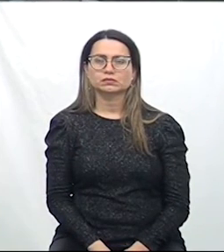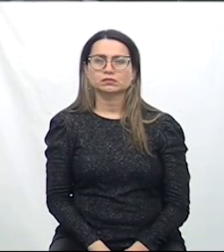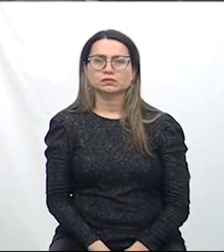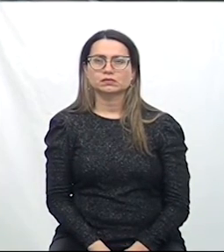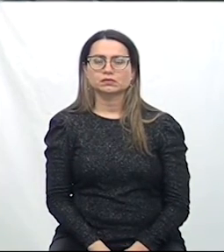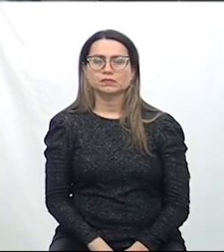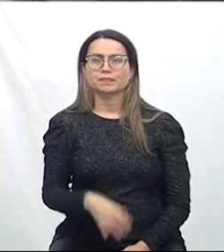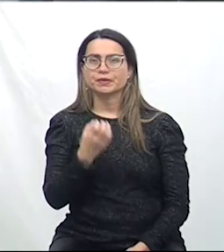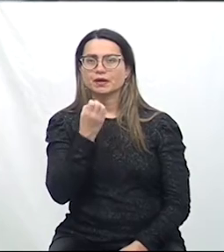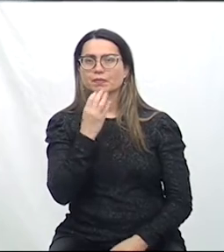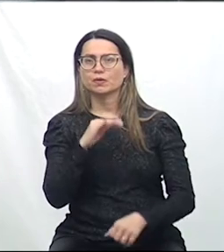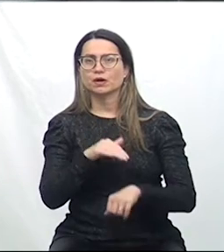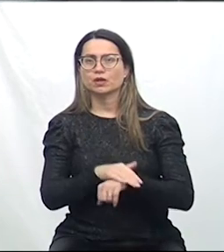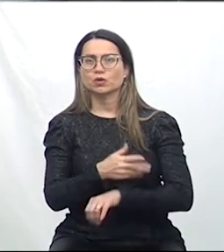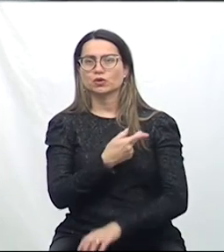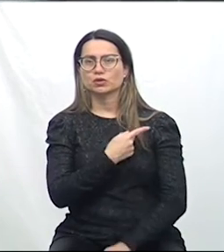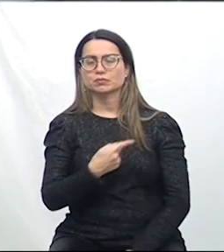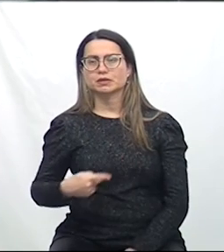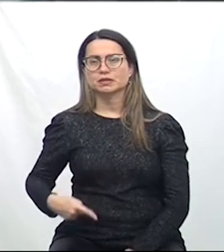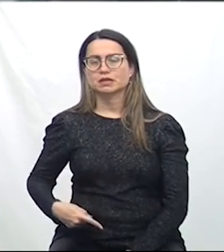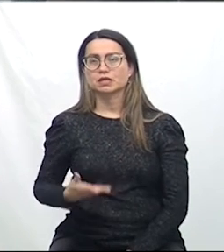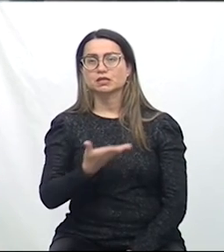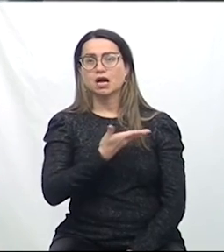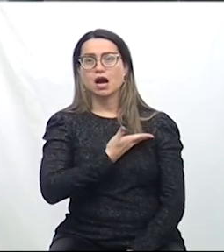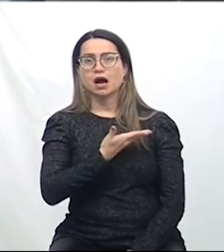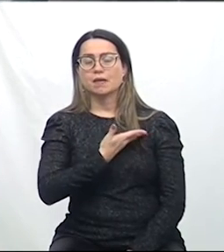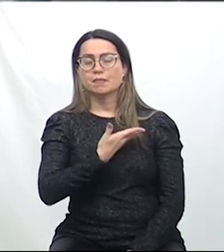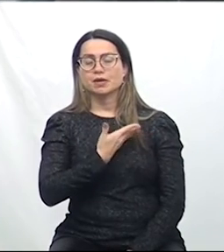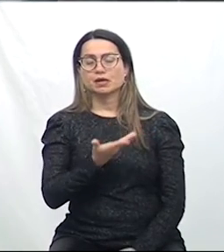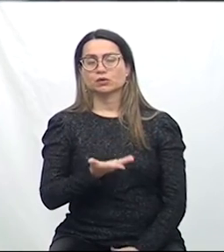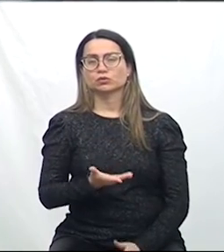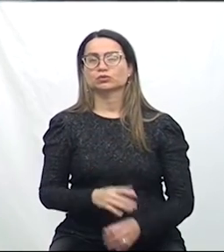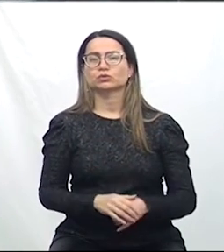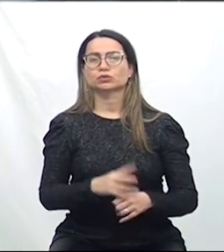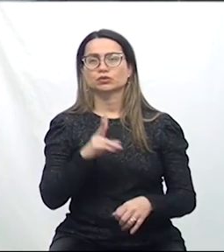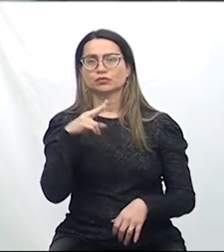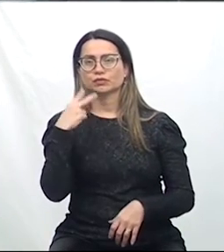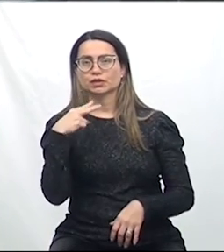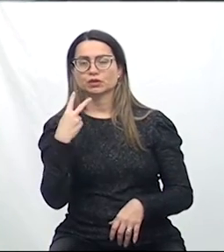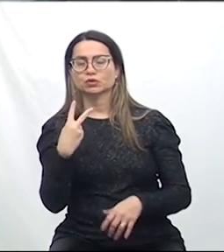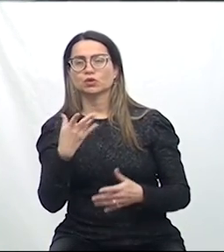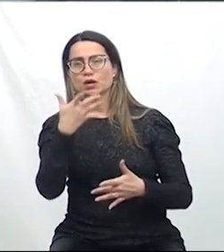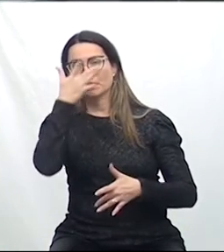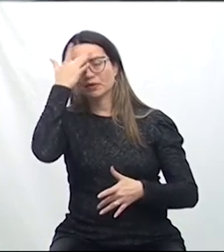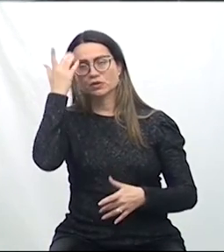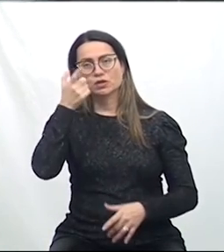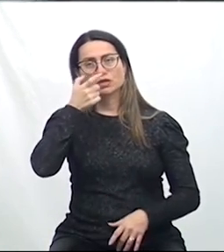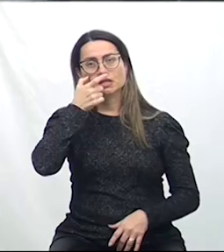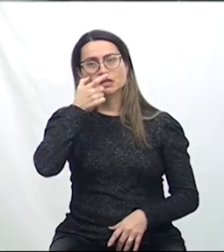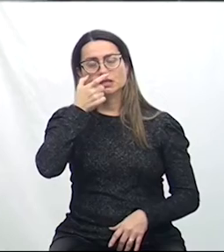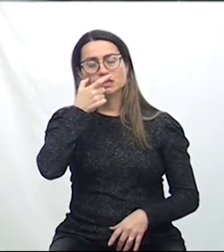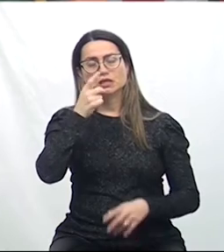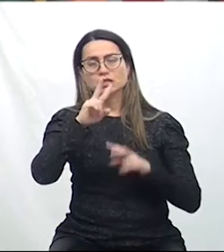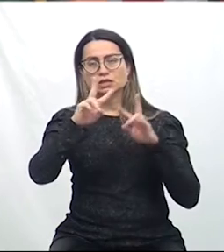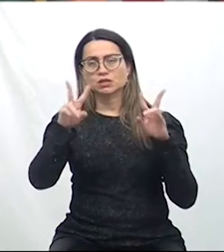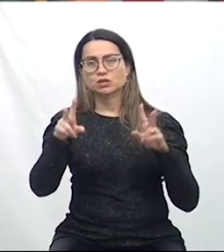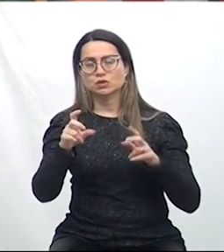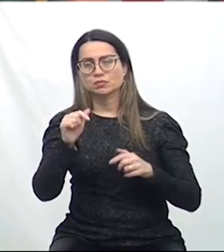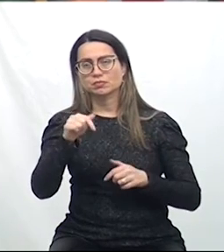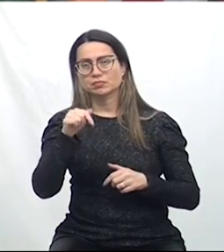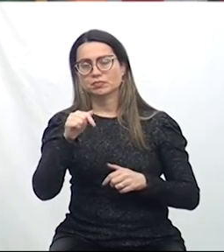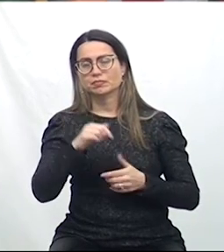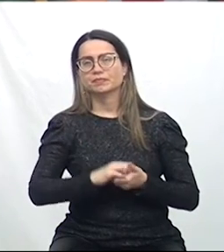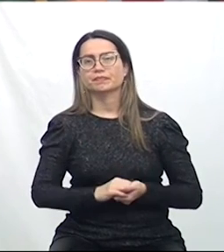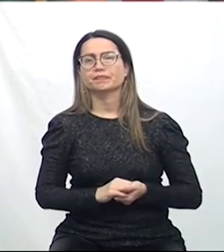Boa noite, senhora presidente, colegas da mesa diretora, vereadores, público que nos assiste através do plenário e através das